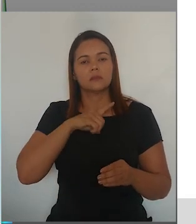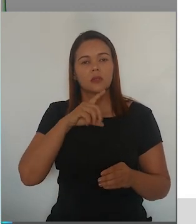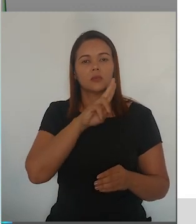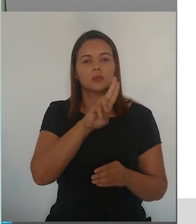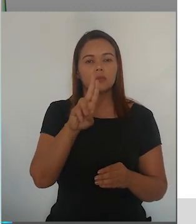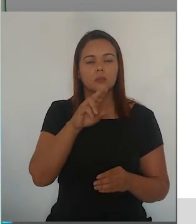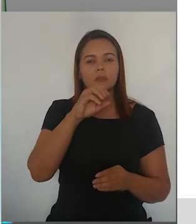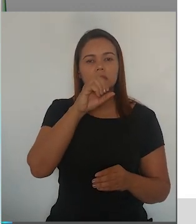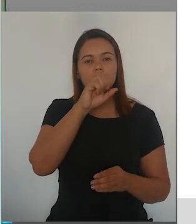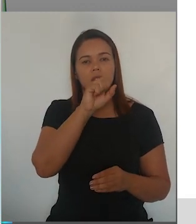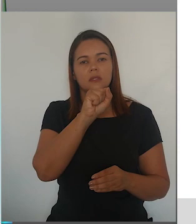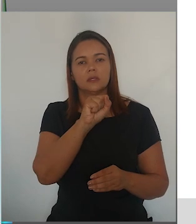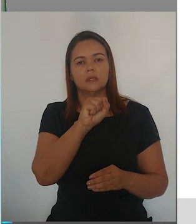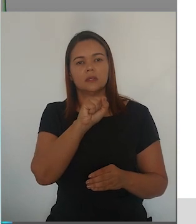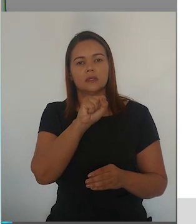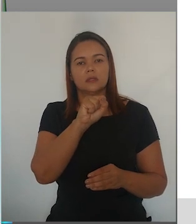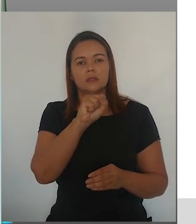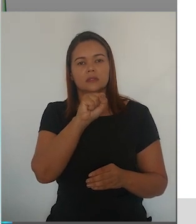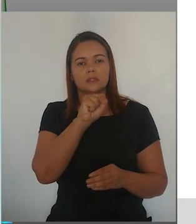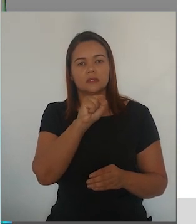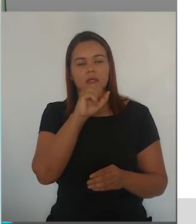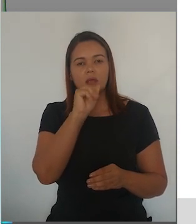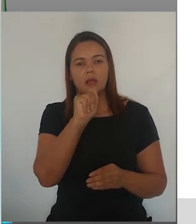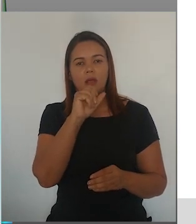retículo sarcoplasmático.